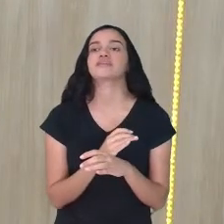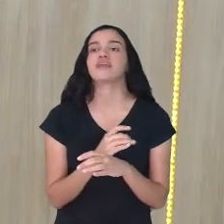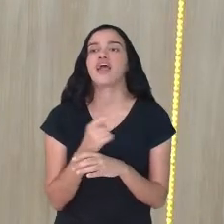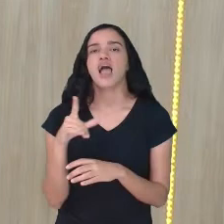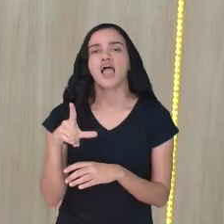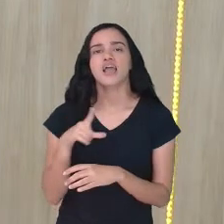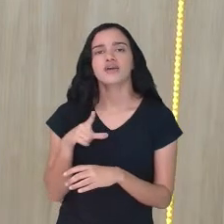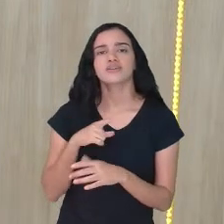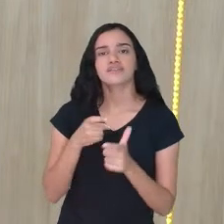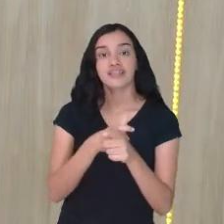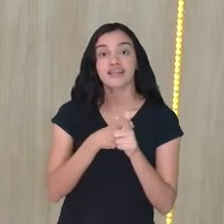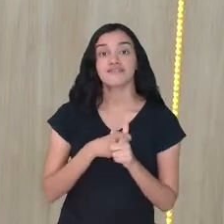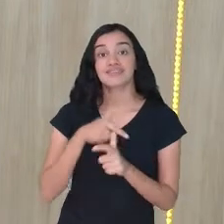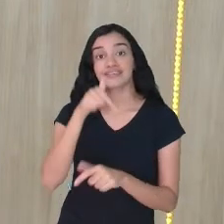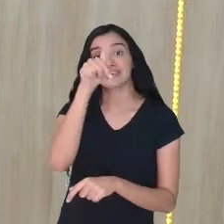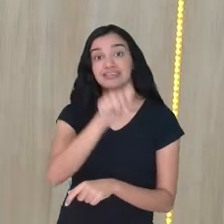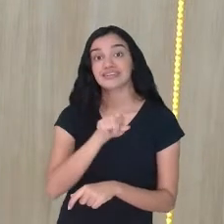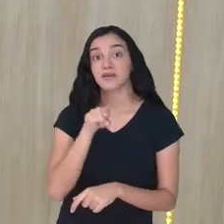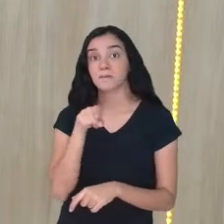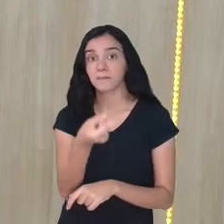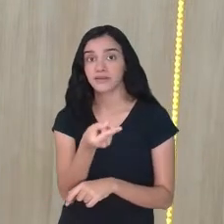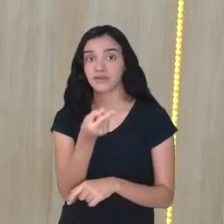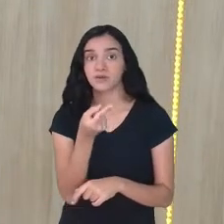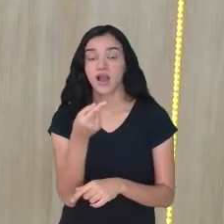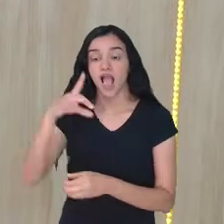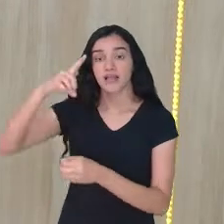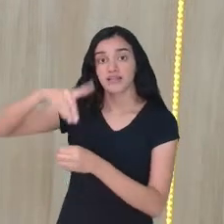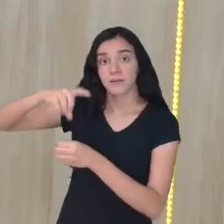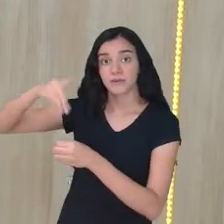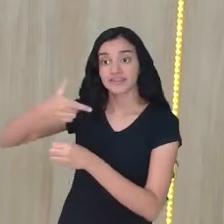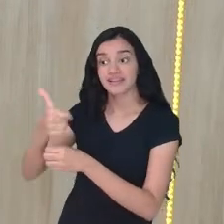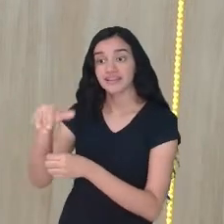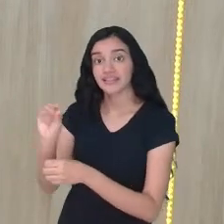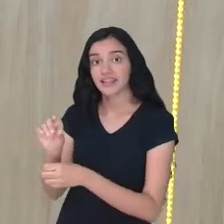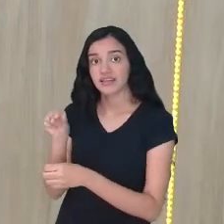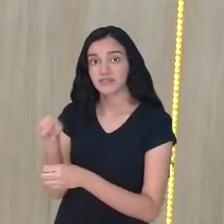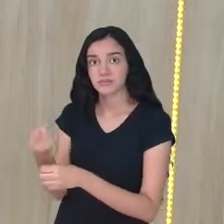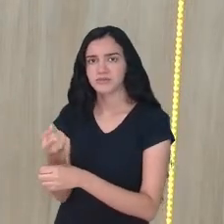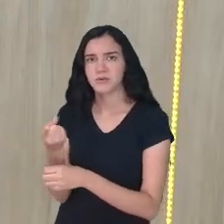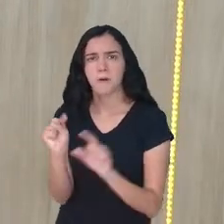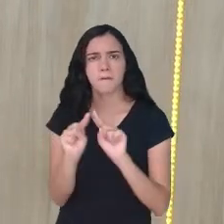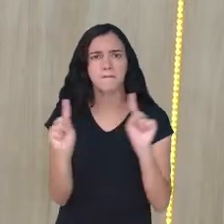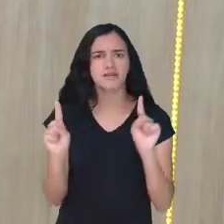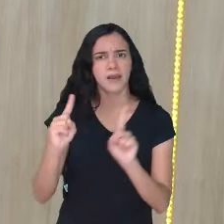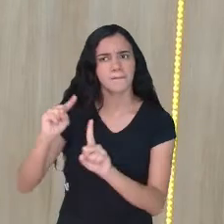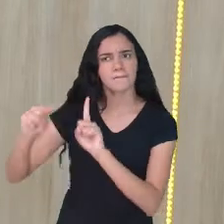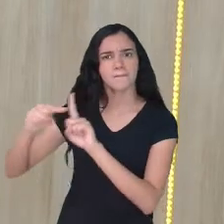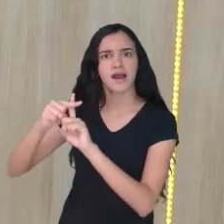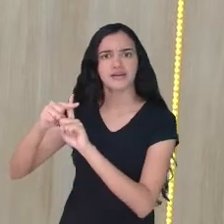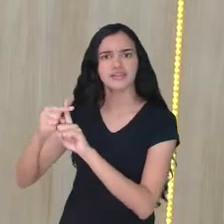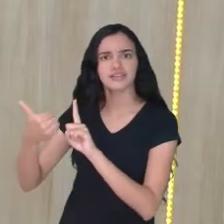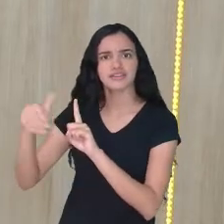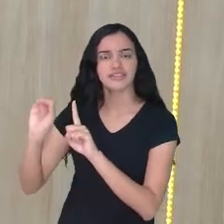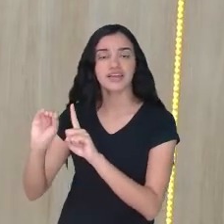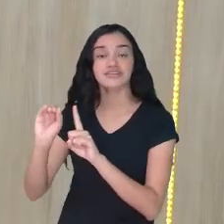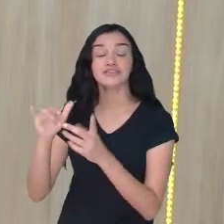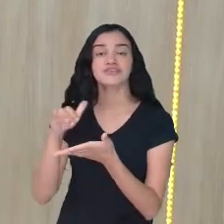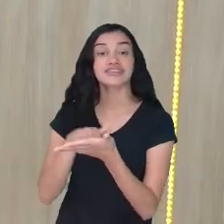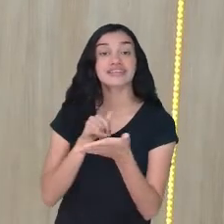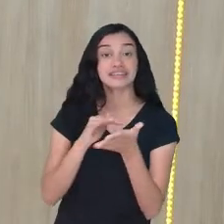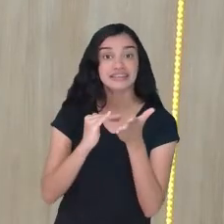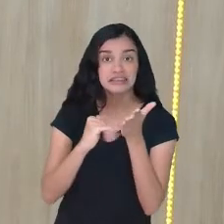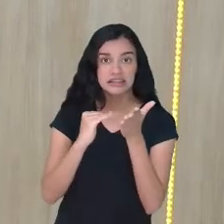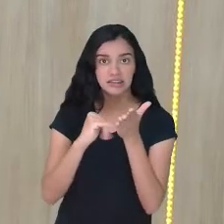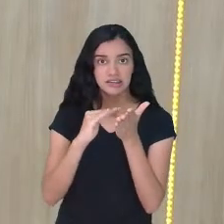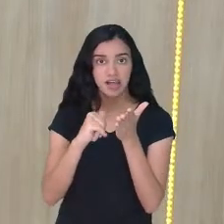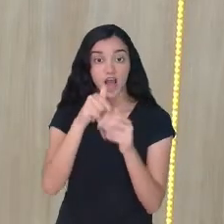Eu estava devendo 7, depositei 10, mas não é mais 10, mas eu tenho que tirar o 7.